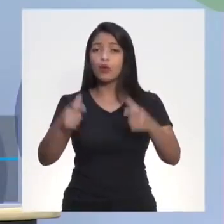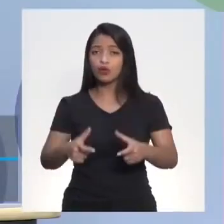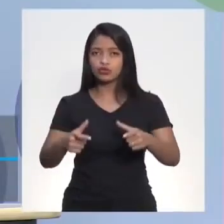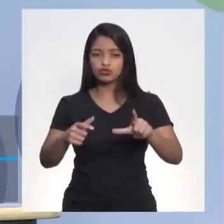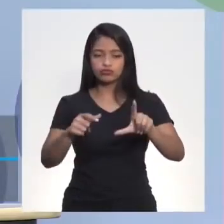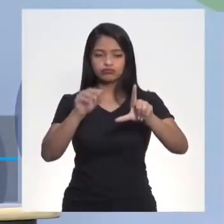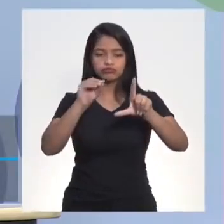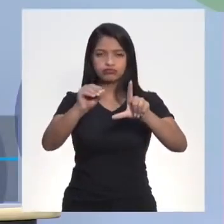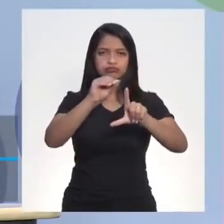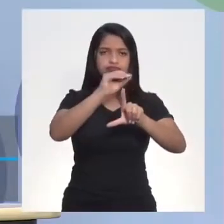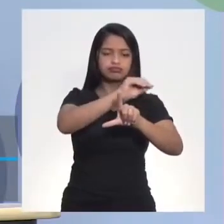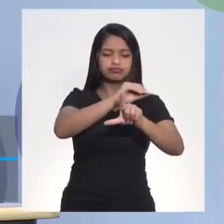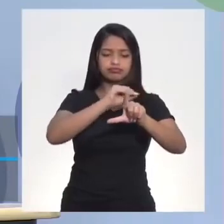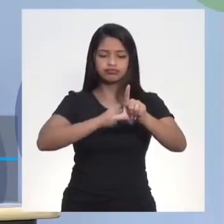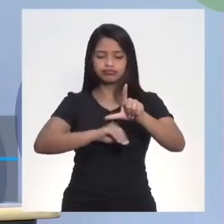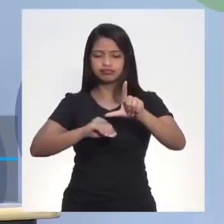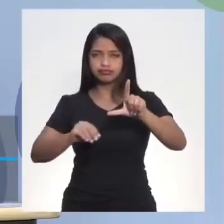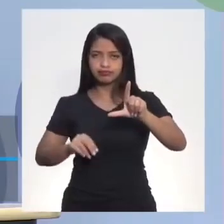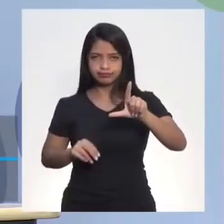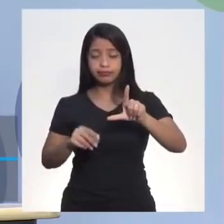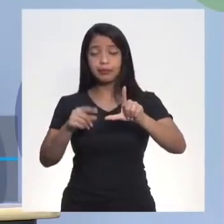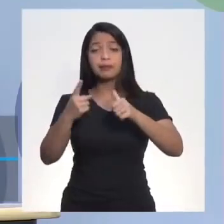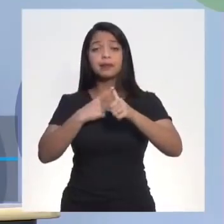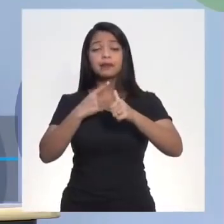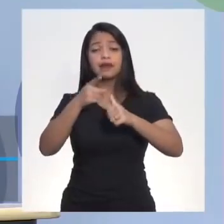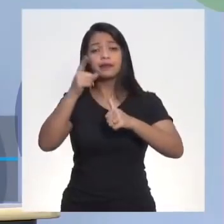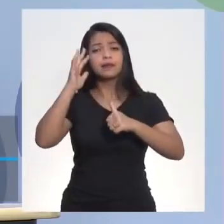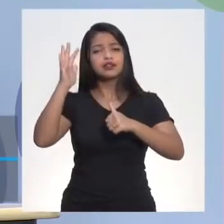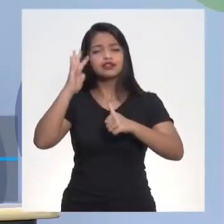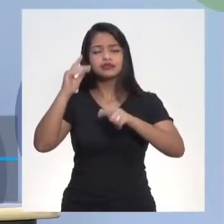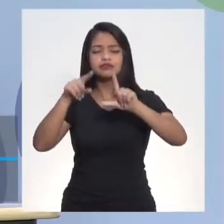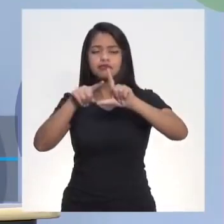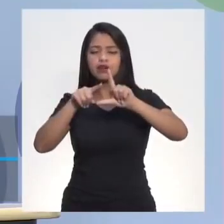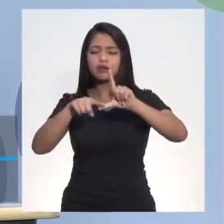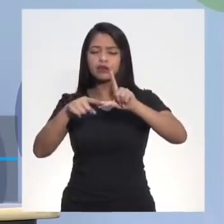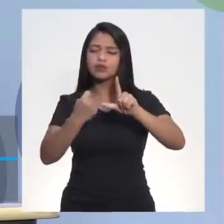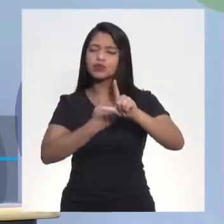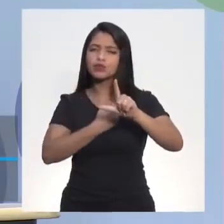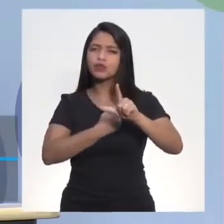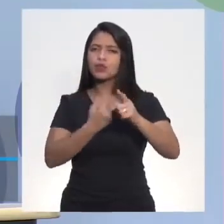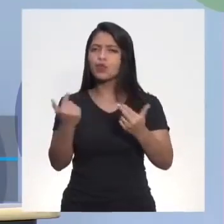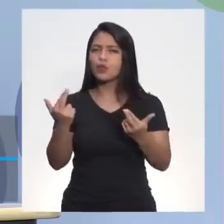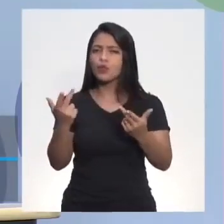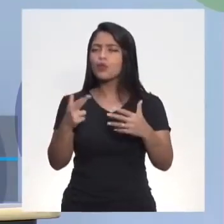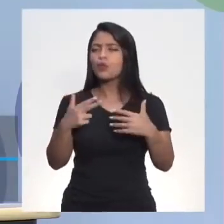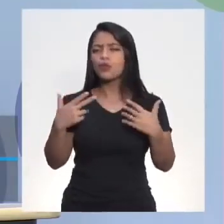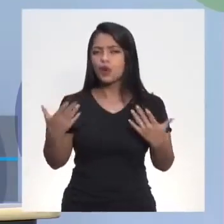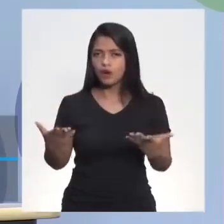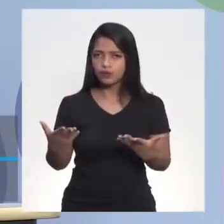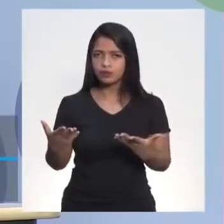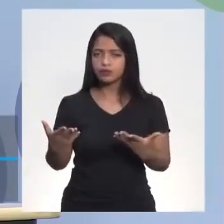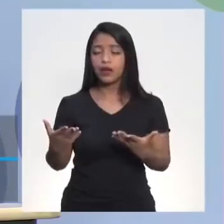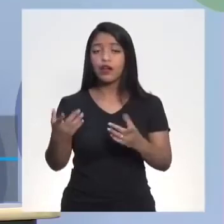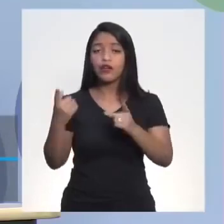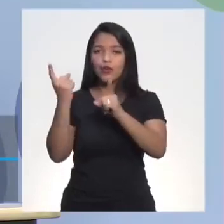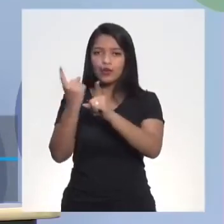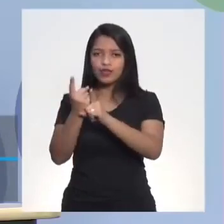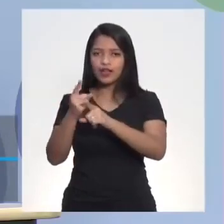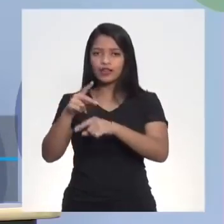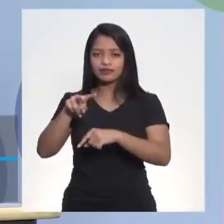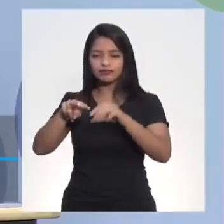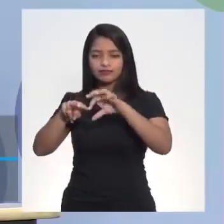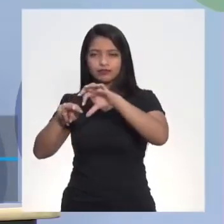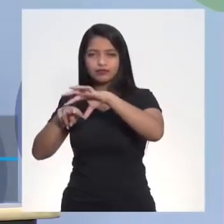nisso. Quais são os que têm a mesma medida? E aí a gente vai observar os pares, né? Porque a gente faz